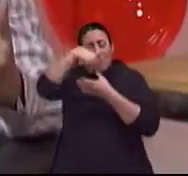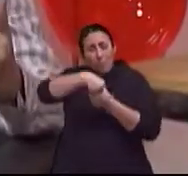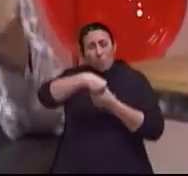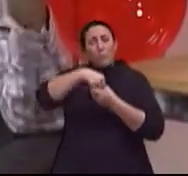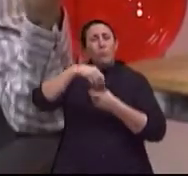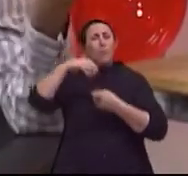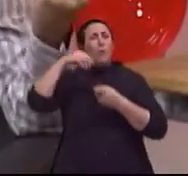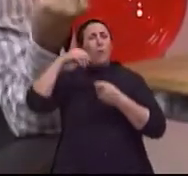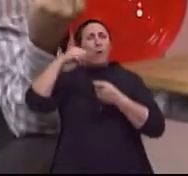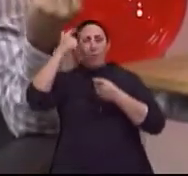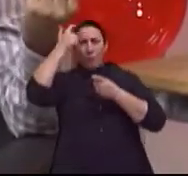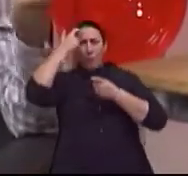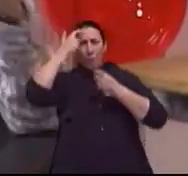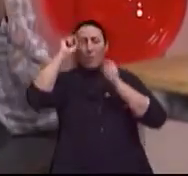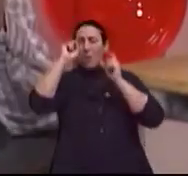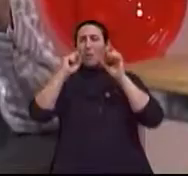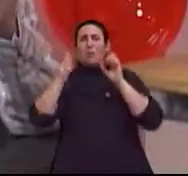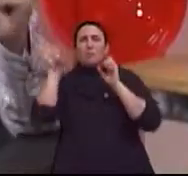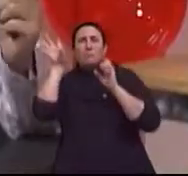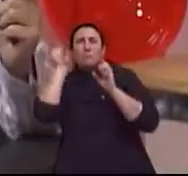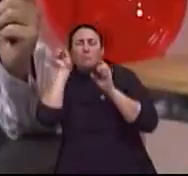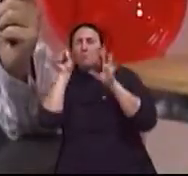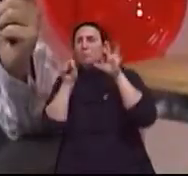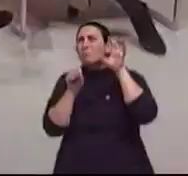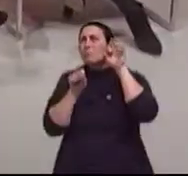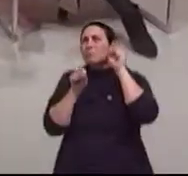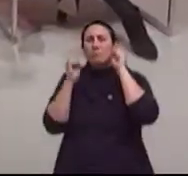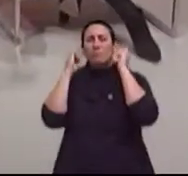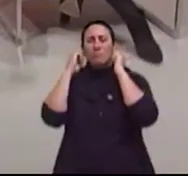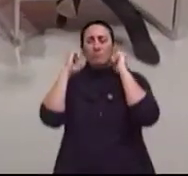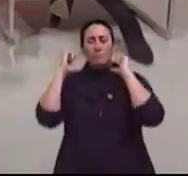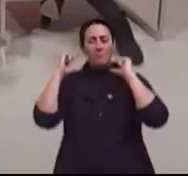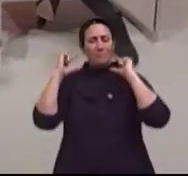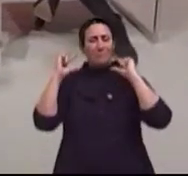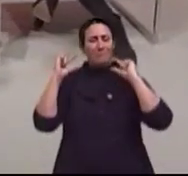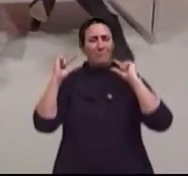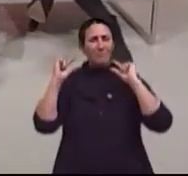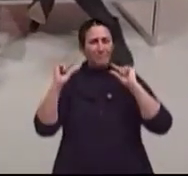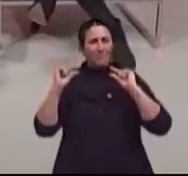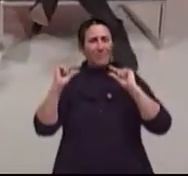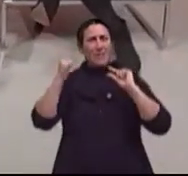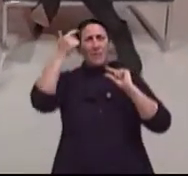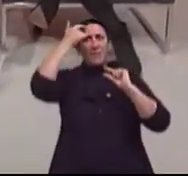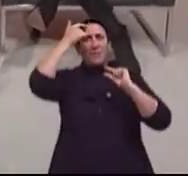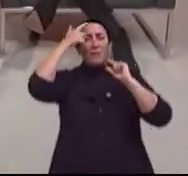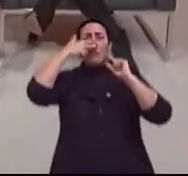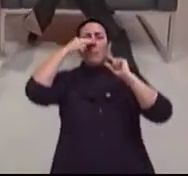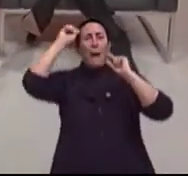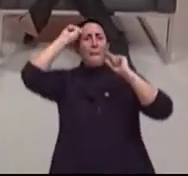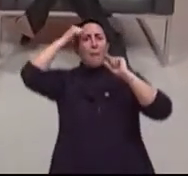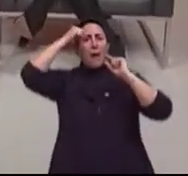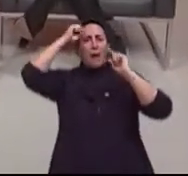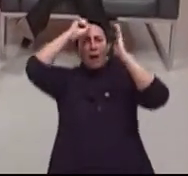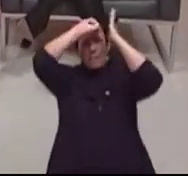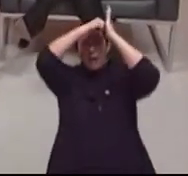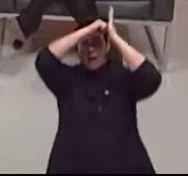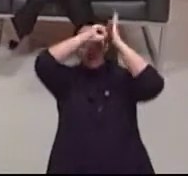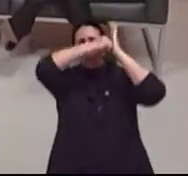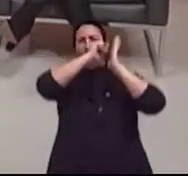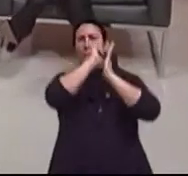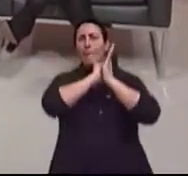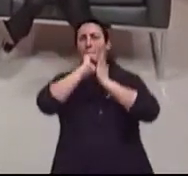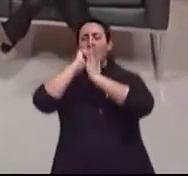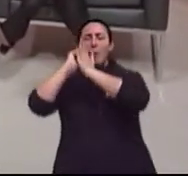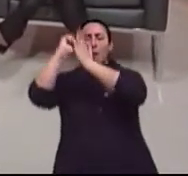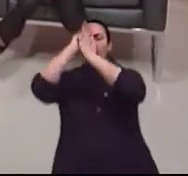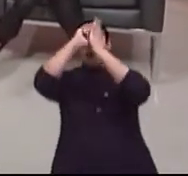entender os sons da fala vão sendo desligados. E com isso, com o passar dos anos, tu vai colocar o aparelho, ele vai